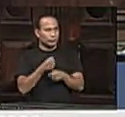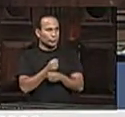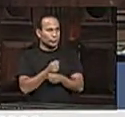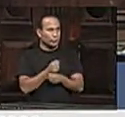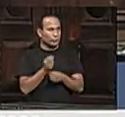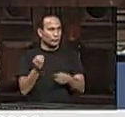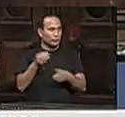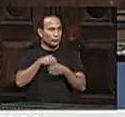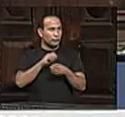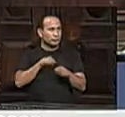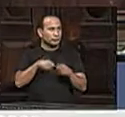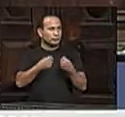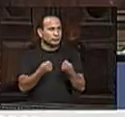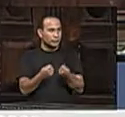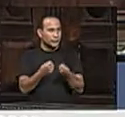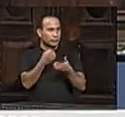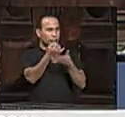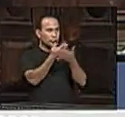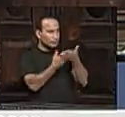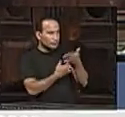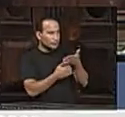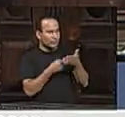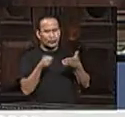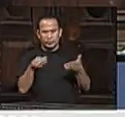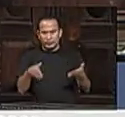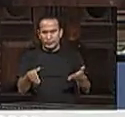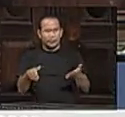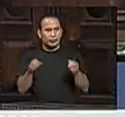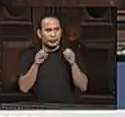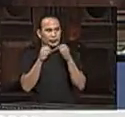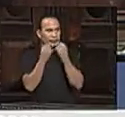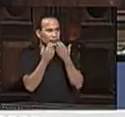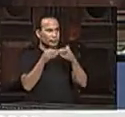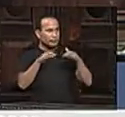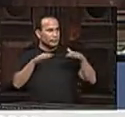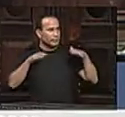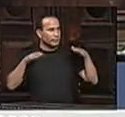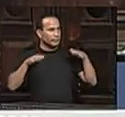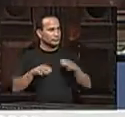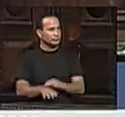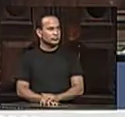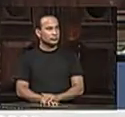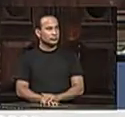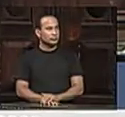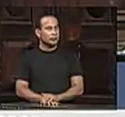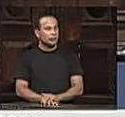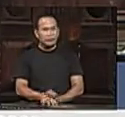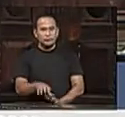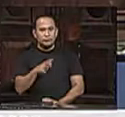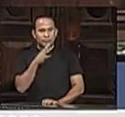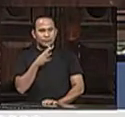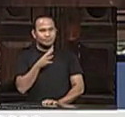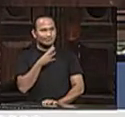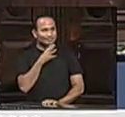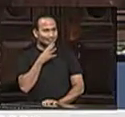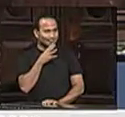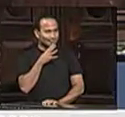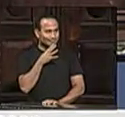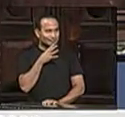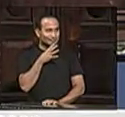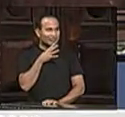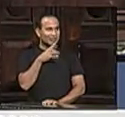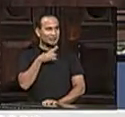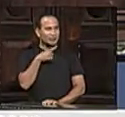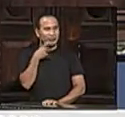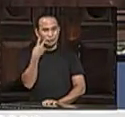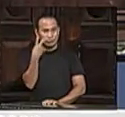na Comissão de Orçamento e aqui em plenário, o Tribunal de Contas, deputado Paulo Ramos, reconheceu que, cumprindo